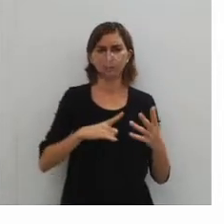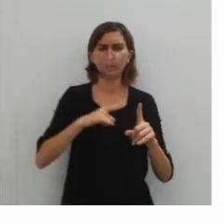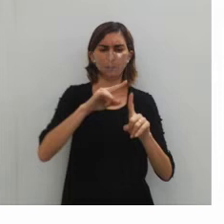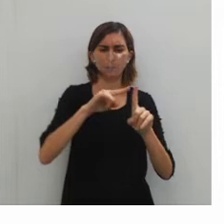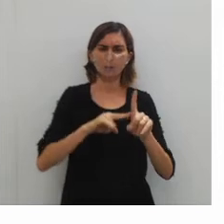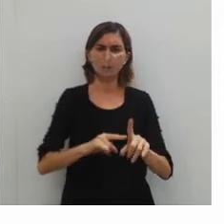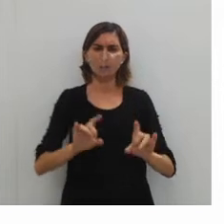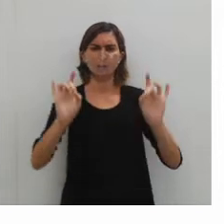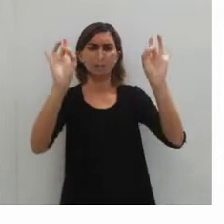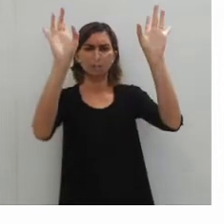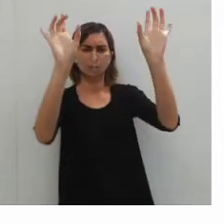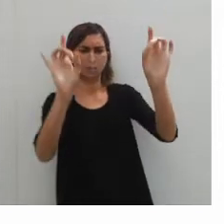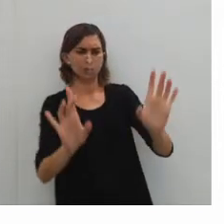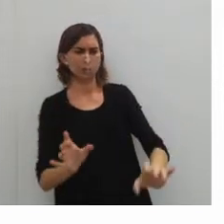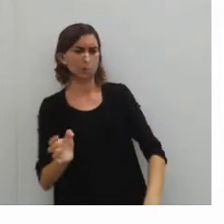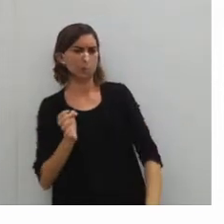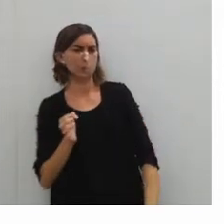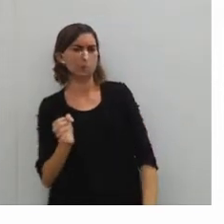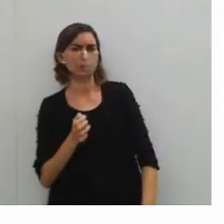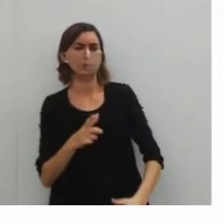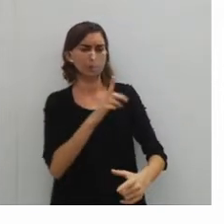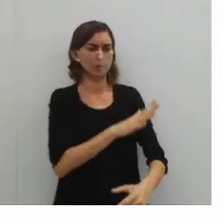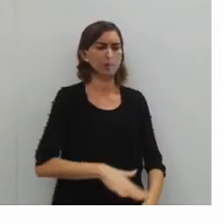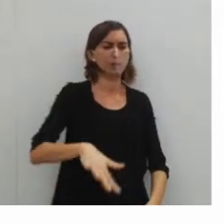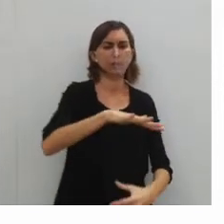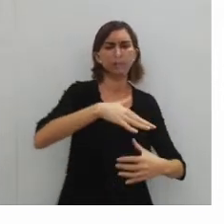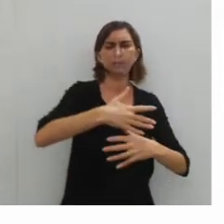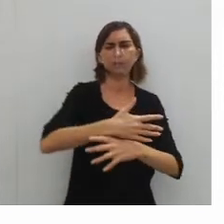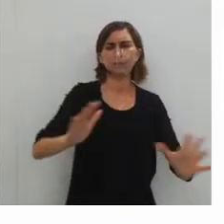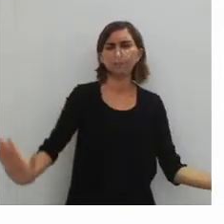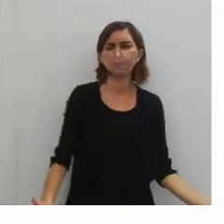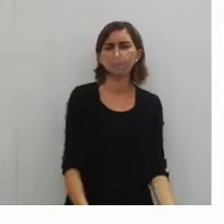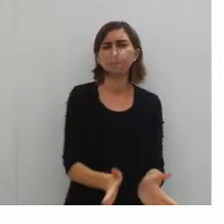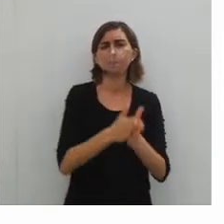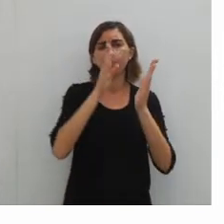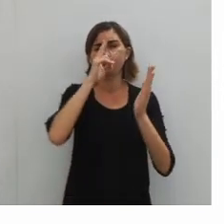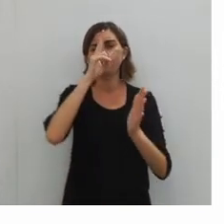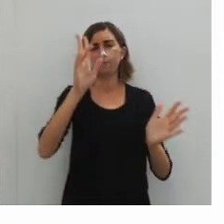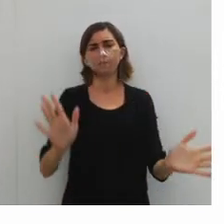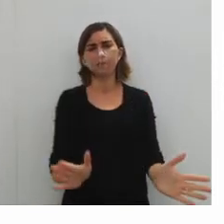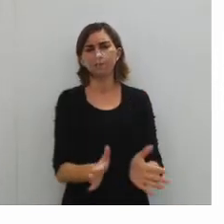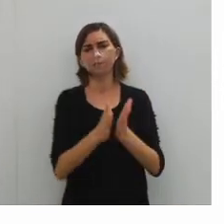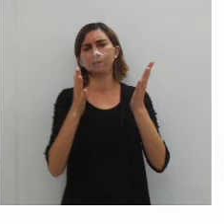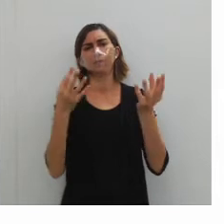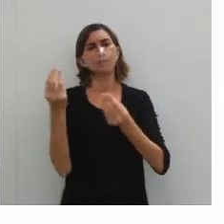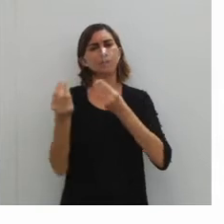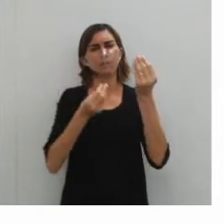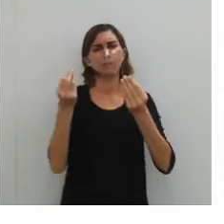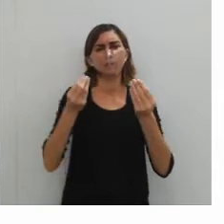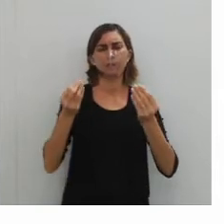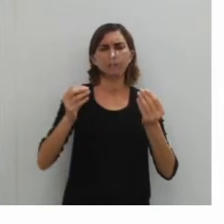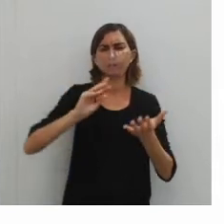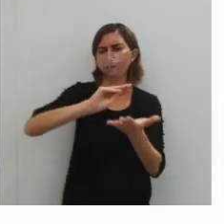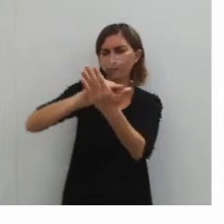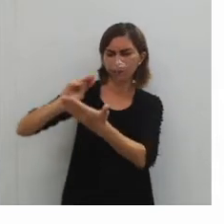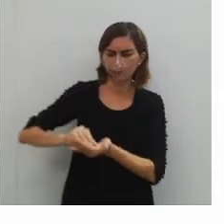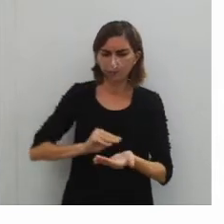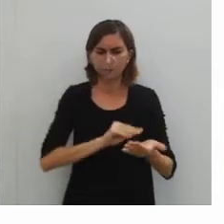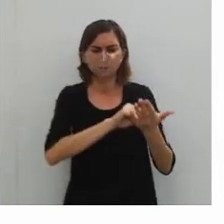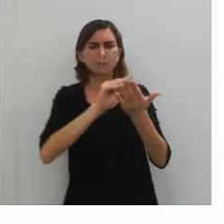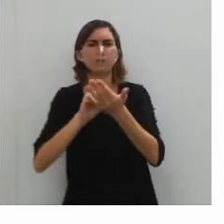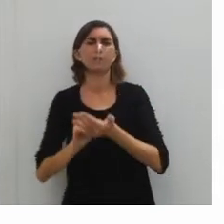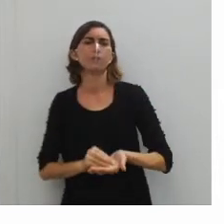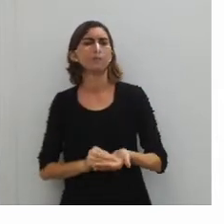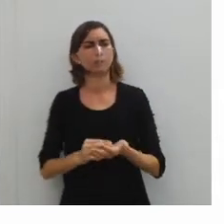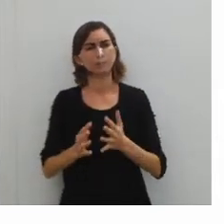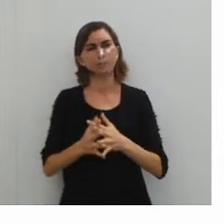bairros muito ricos, existem áreas da cidade muito pobres, com precariedade e tudo